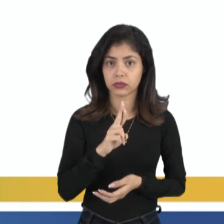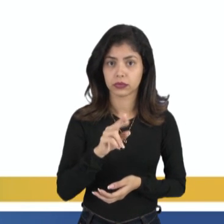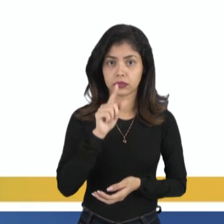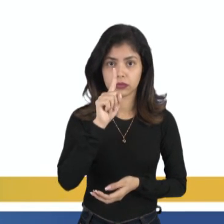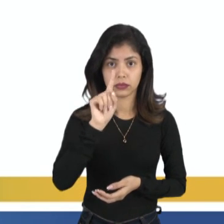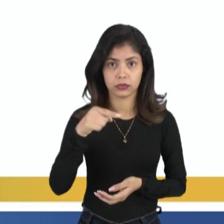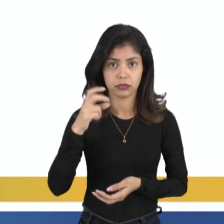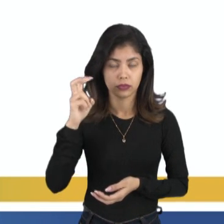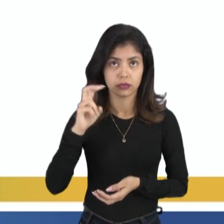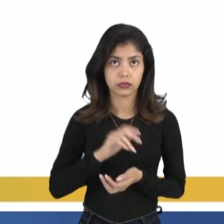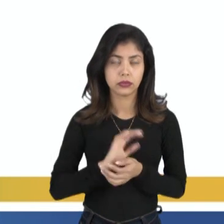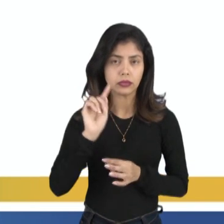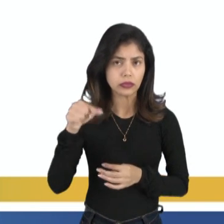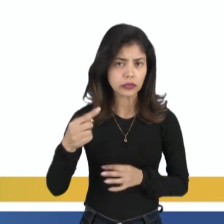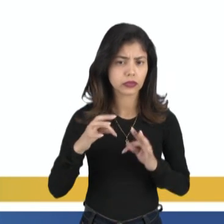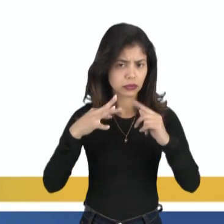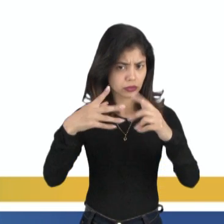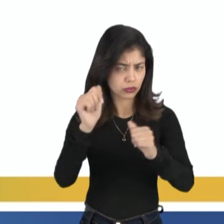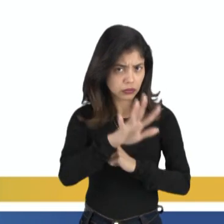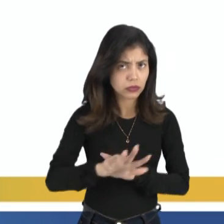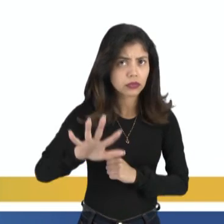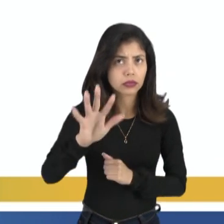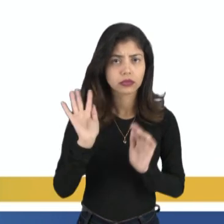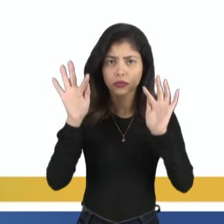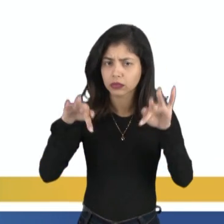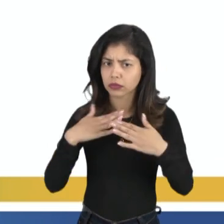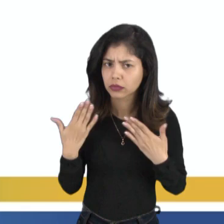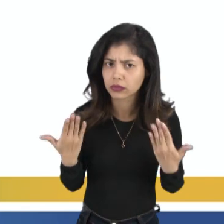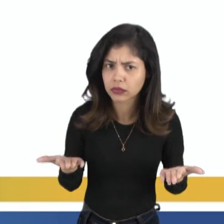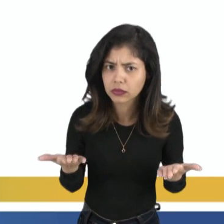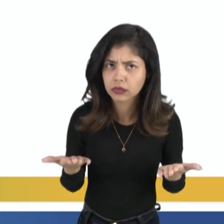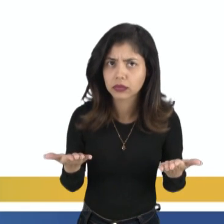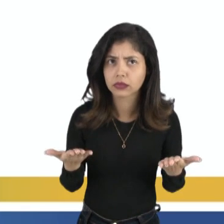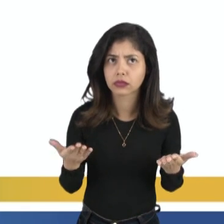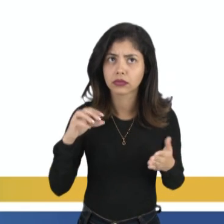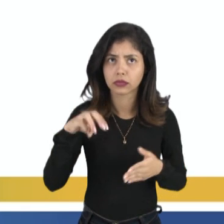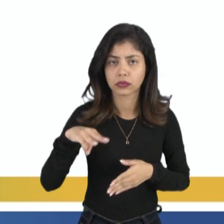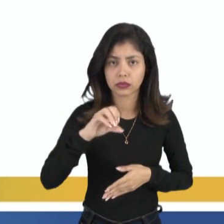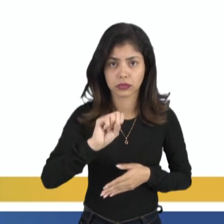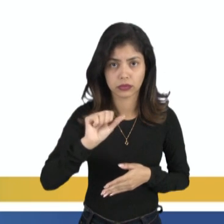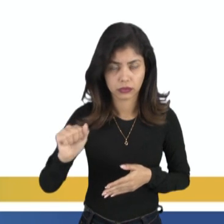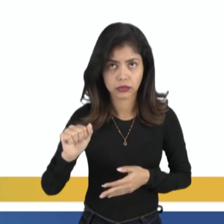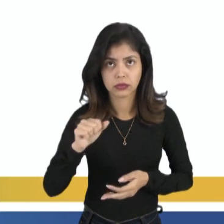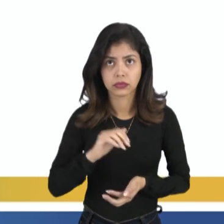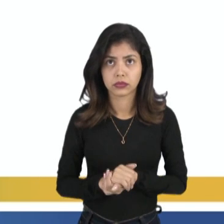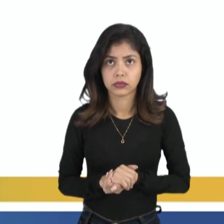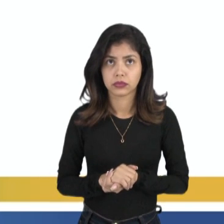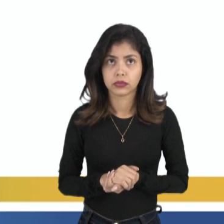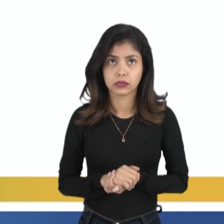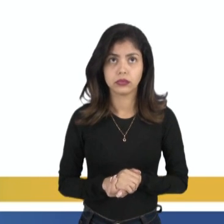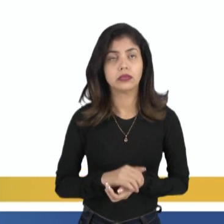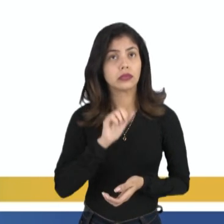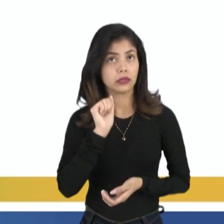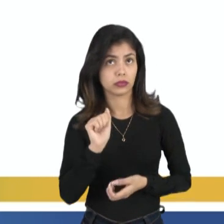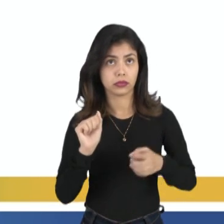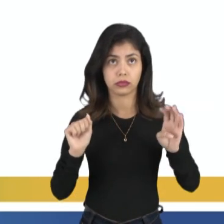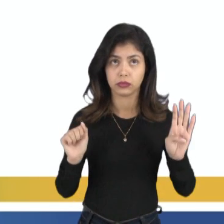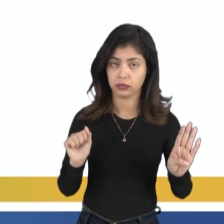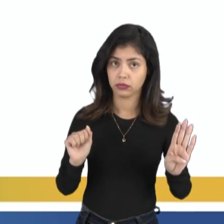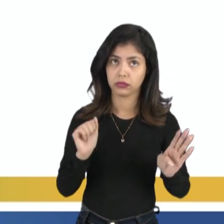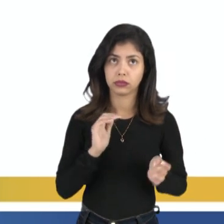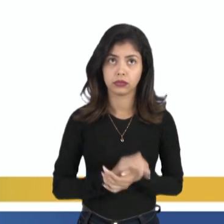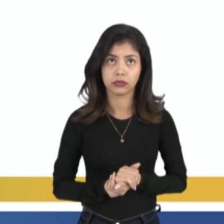1,5. Depois dessa conta todinha, eu posso chegar aqui à conclusão que a massa do bloco B, para que o bloco A desça